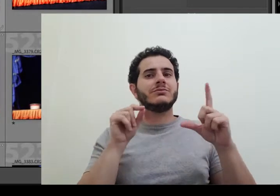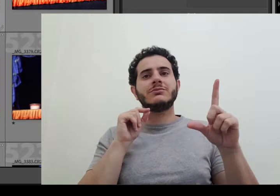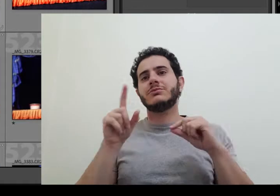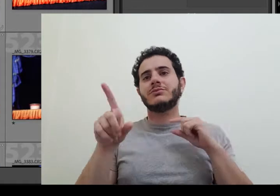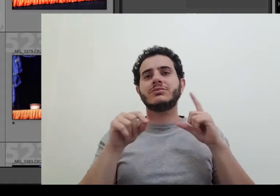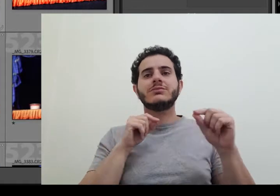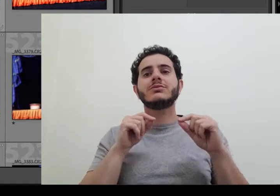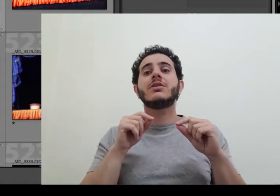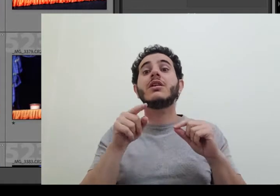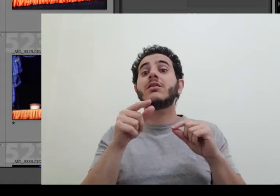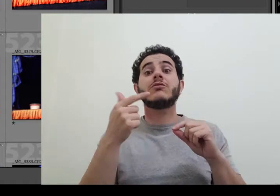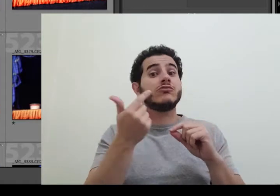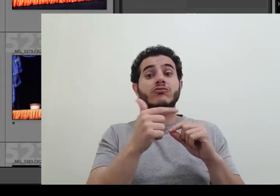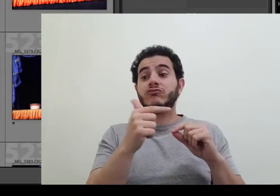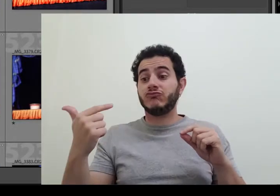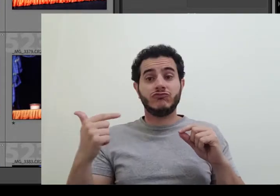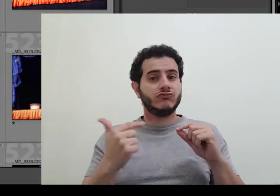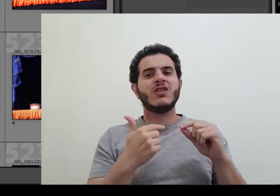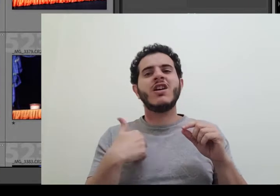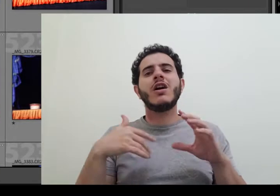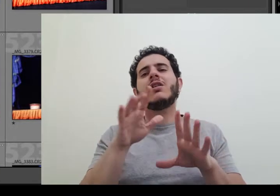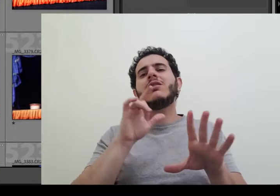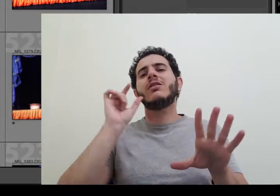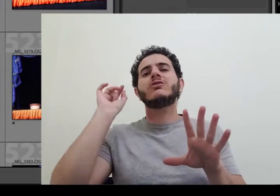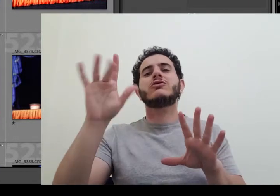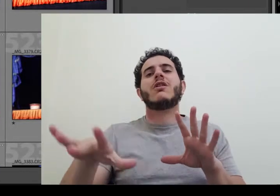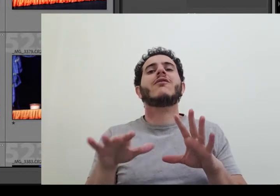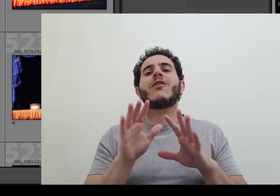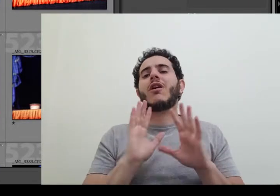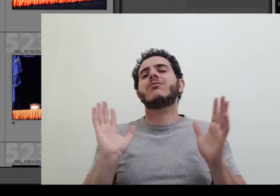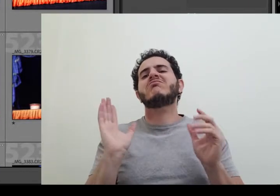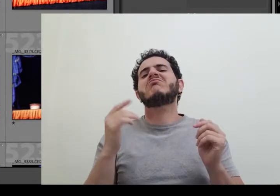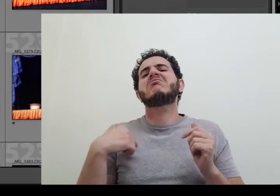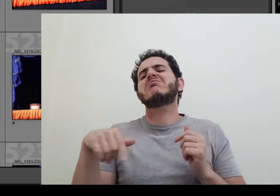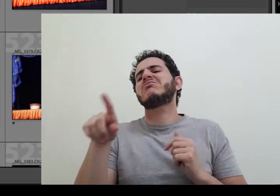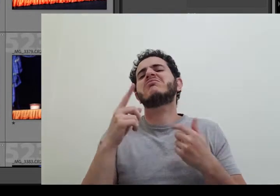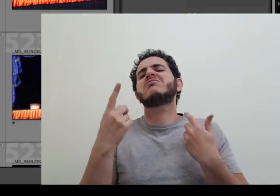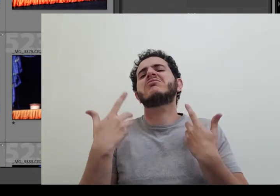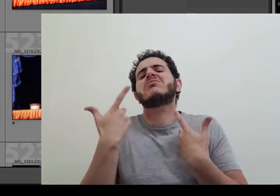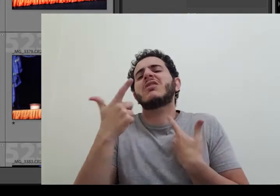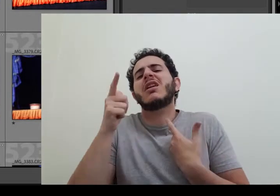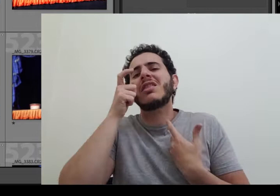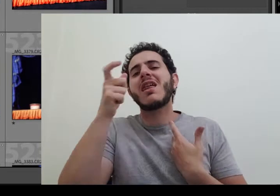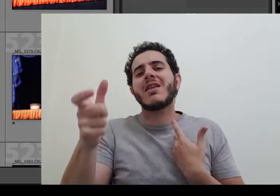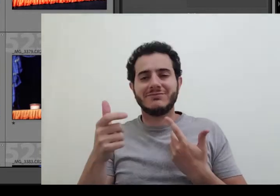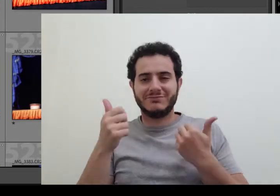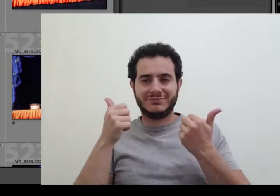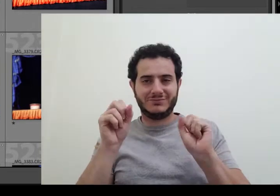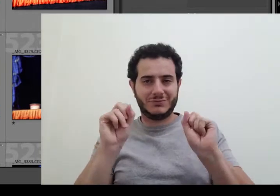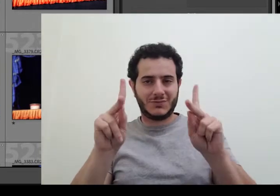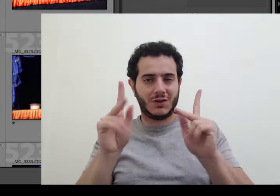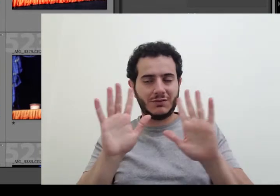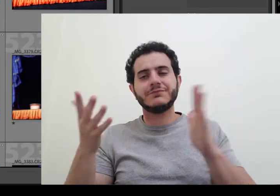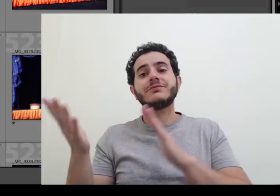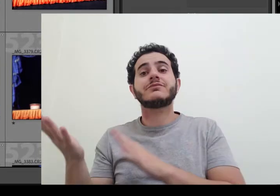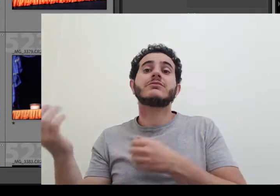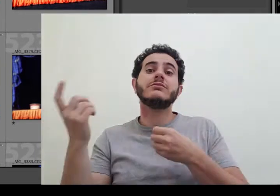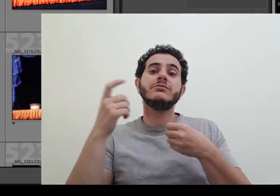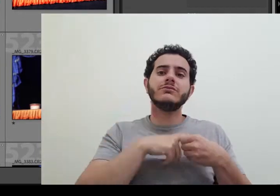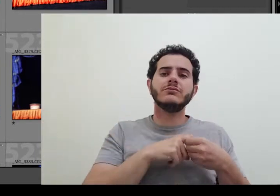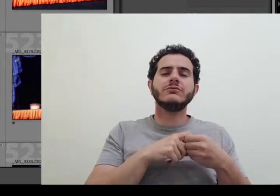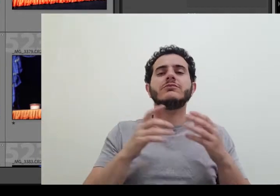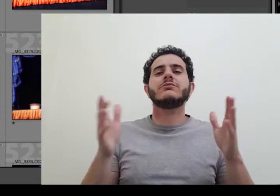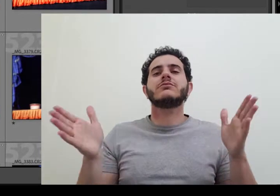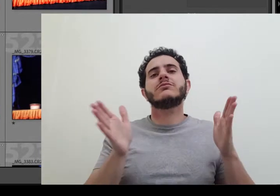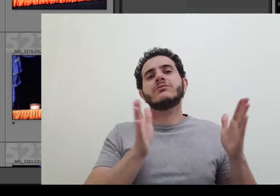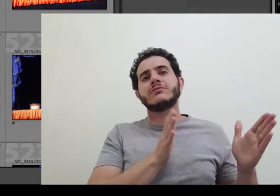e jogo fora as fotos que não me interessam e deixo, e assim vou diminuindo o número. Bom, Mas voltando à história do arquivo. O catálogo do Lightroom, a gente